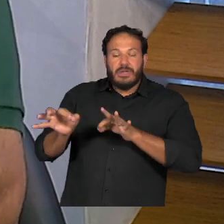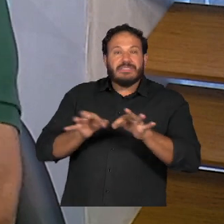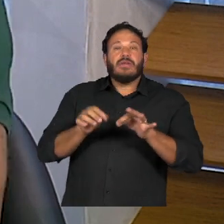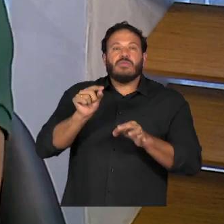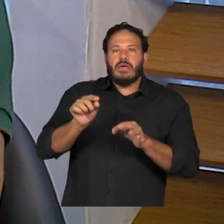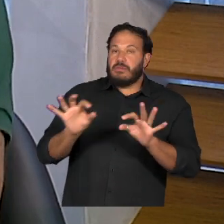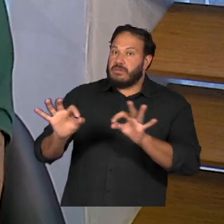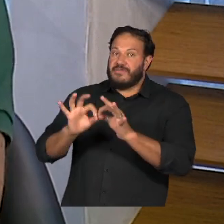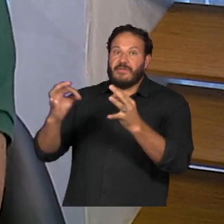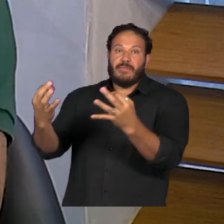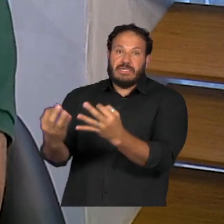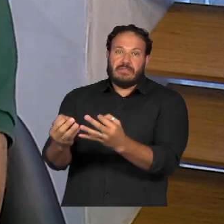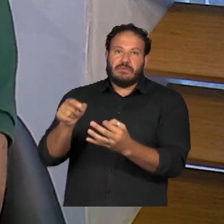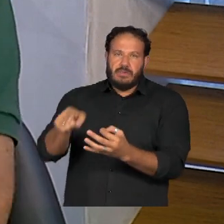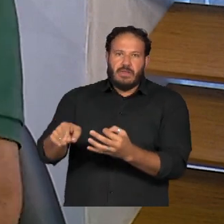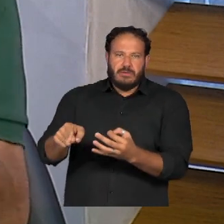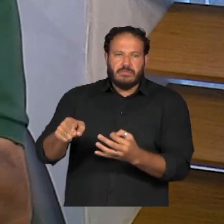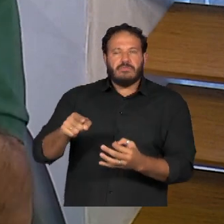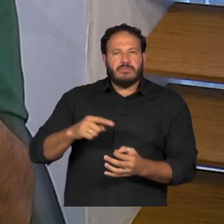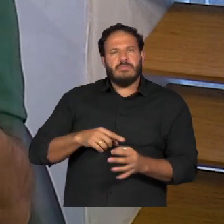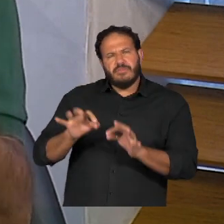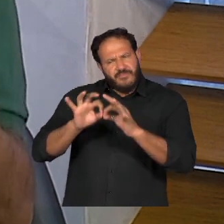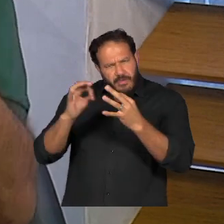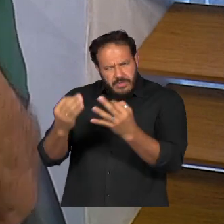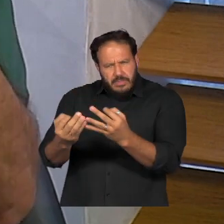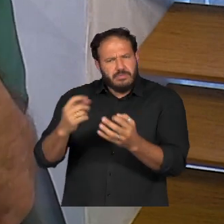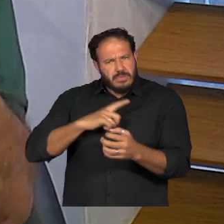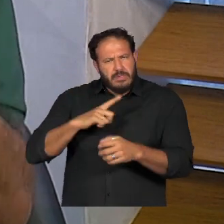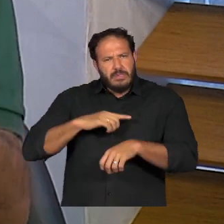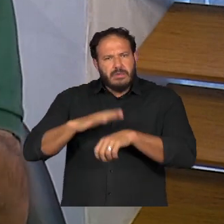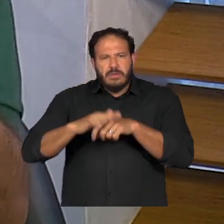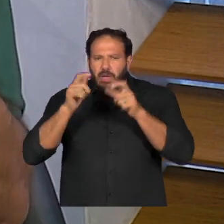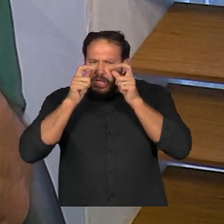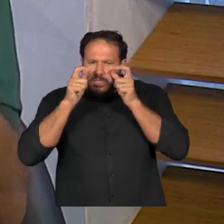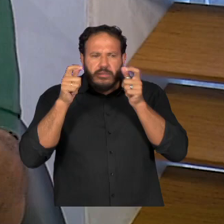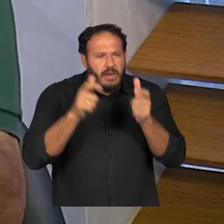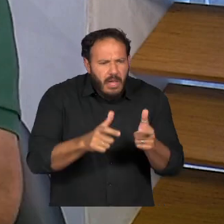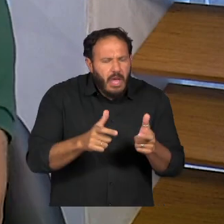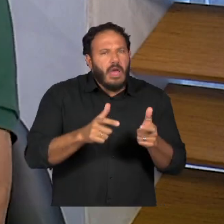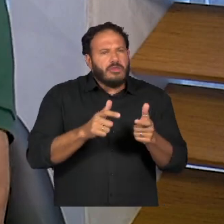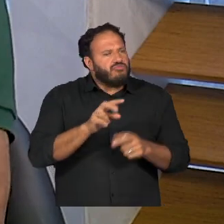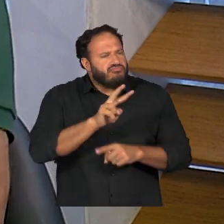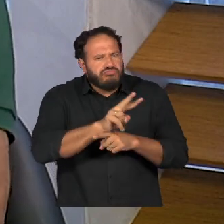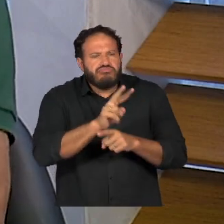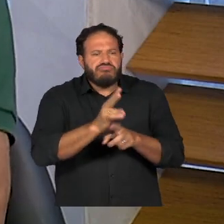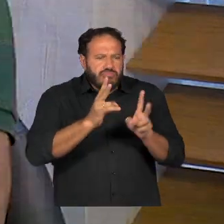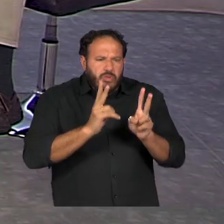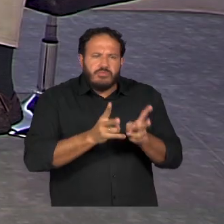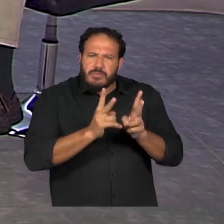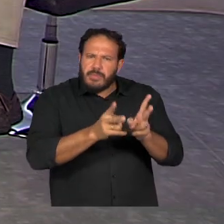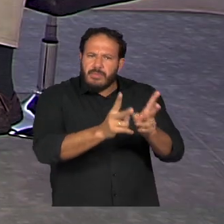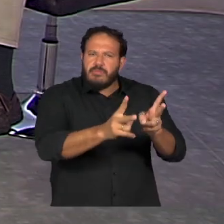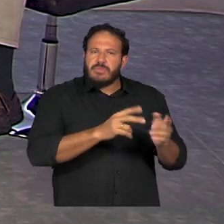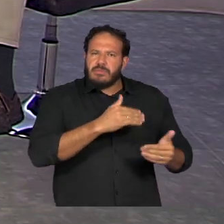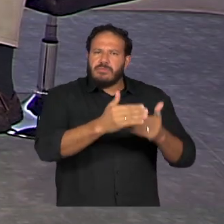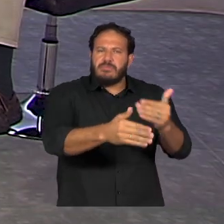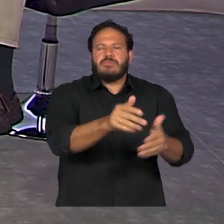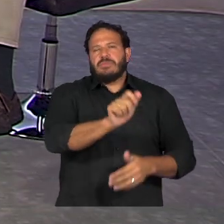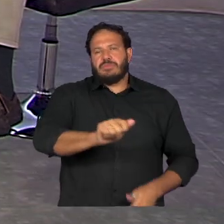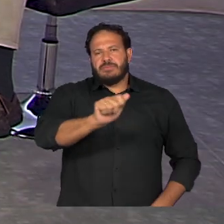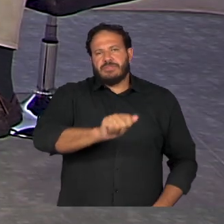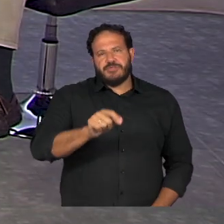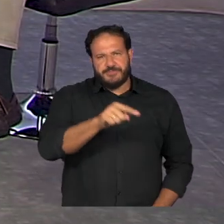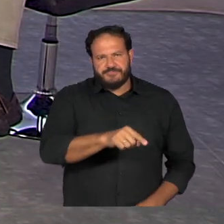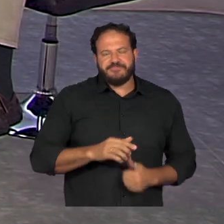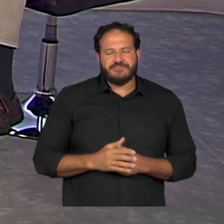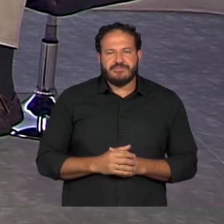pais normalmente pais que TM um interesse em conservar e manter a did dentro do seu propósito